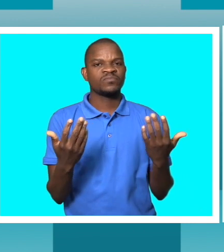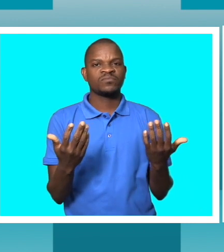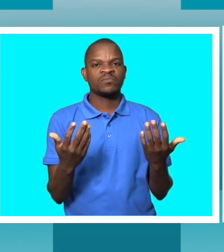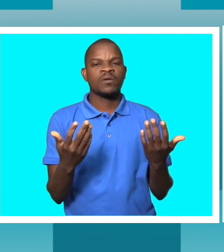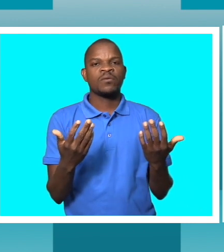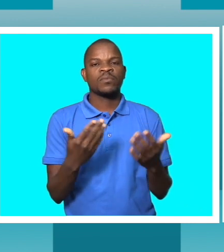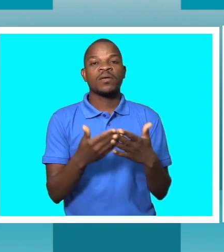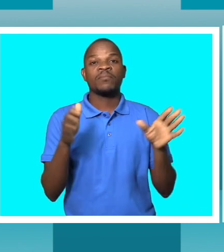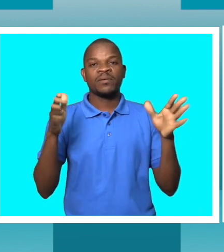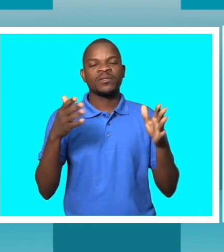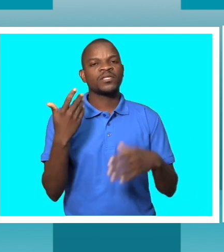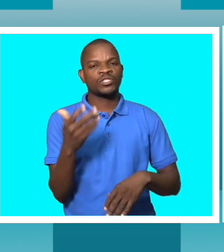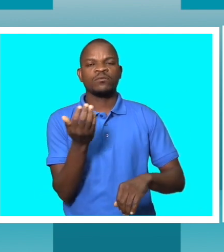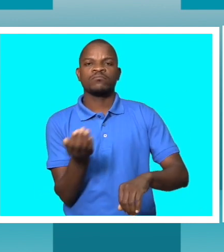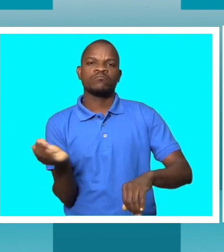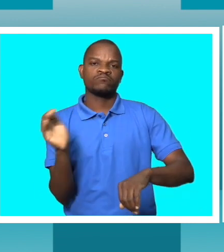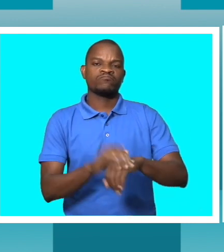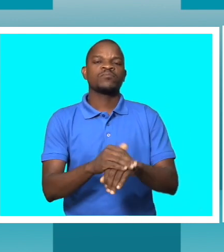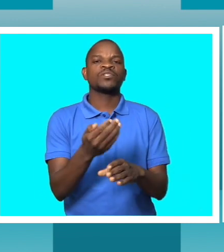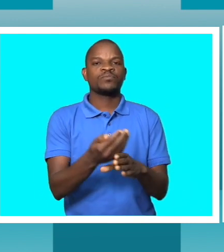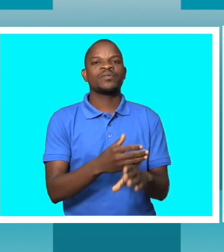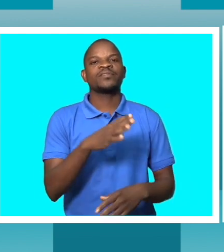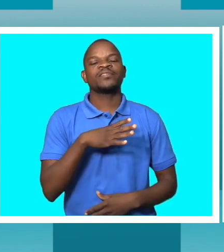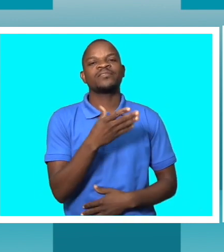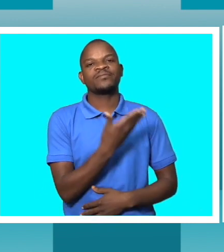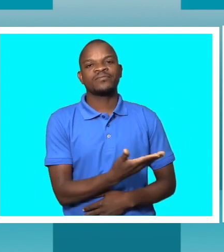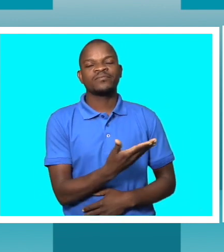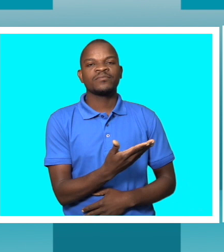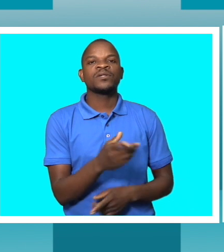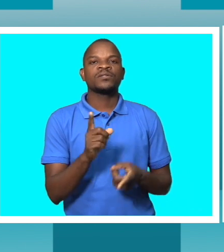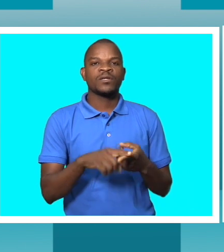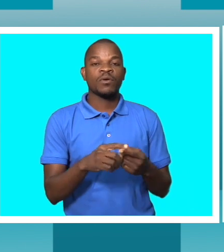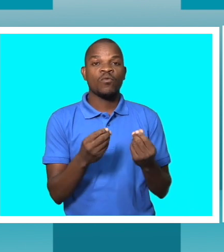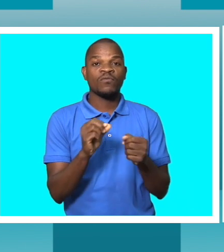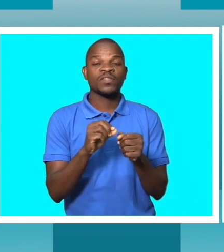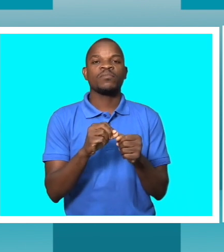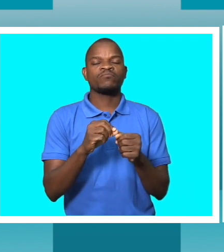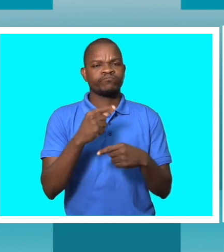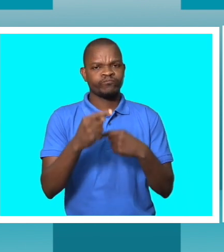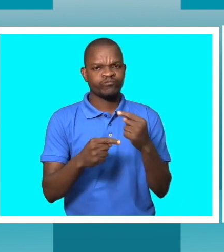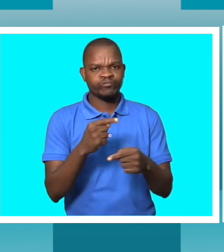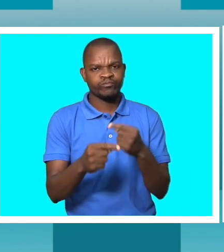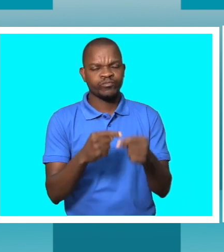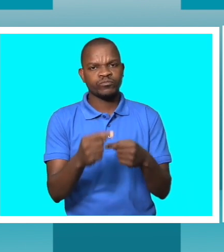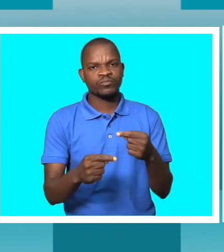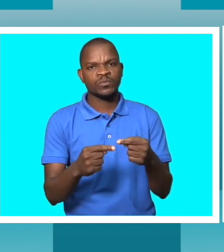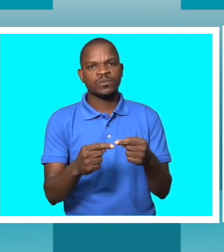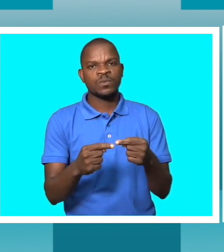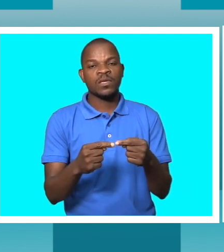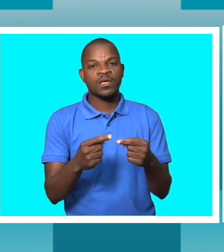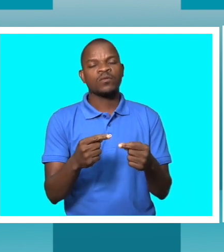empresas com capacidade, com experiência e capacidade de poder assegurar para que